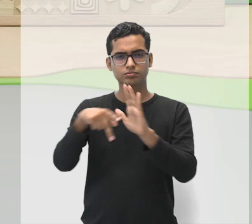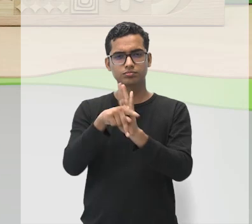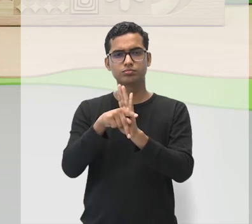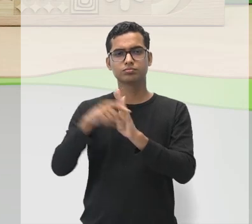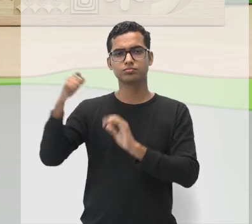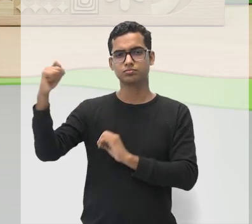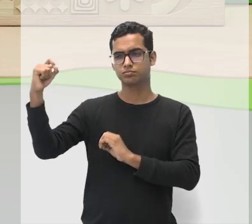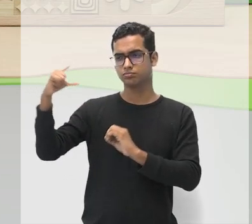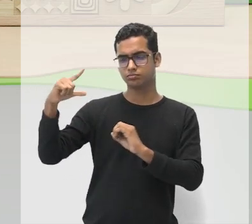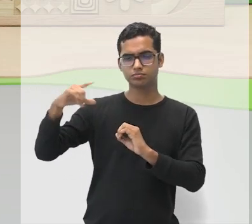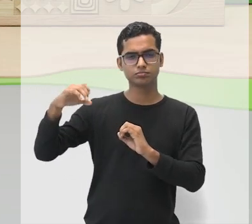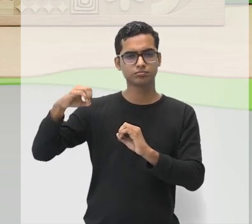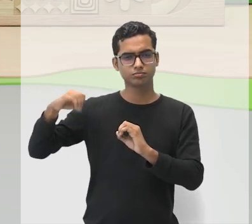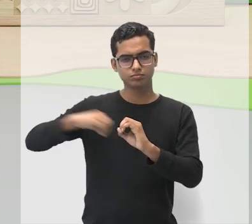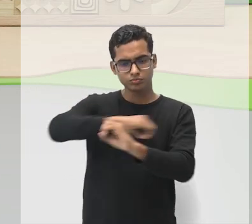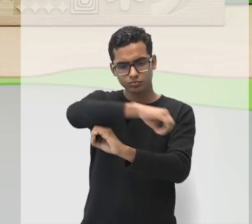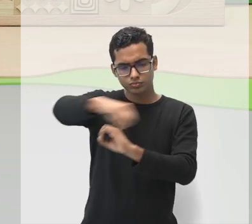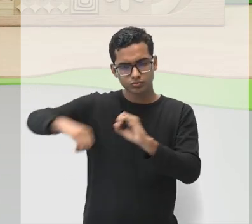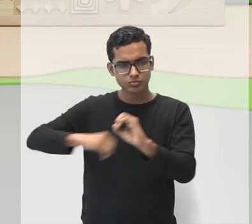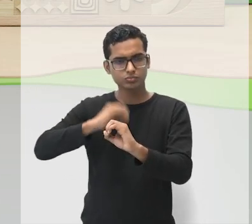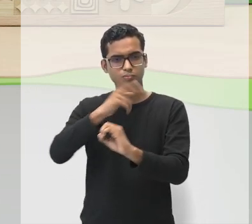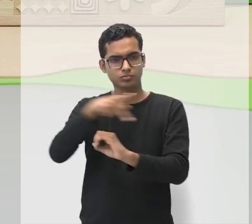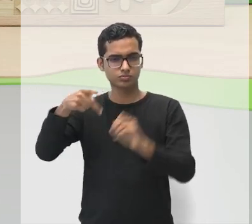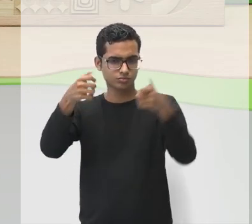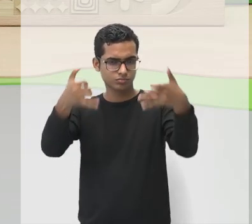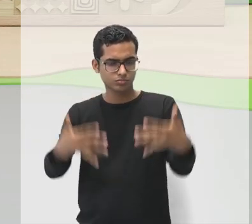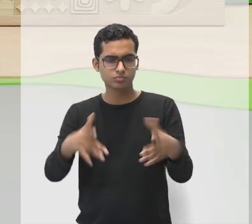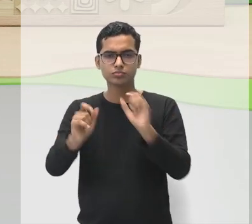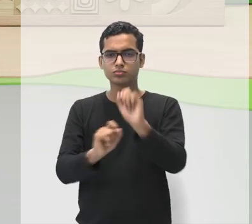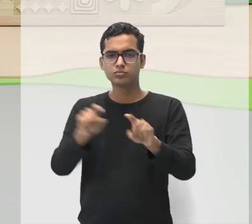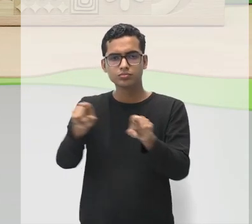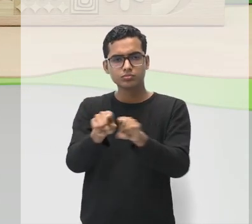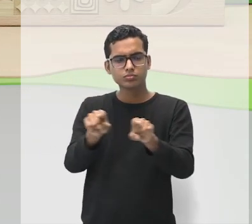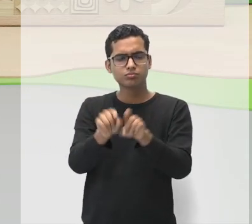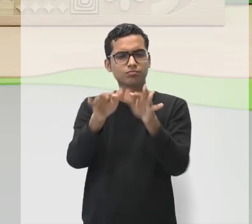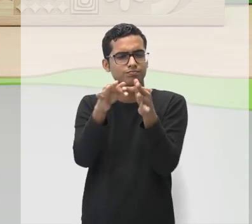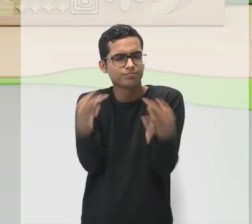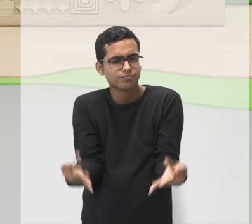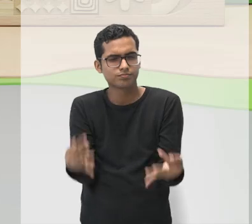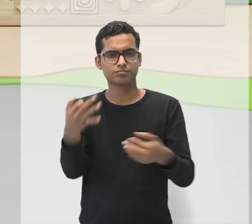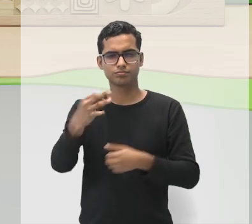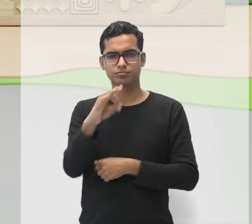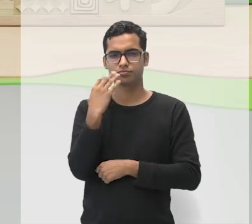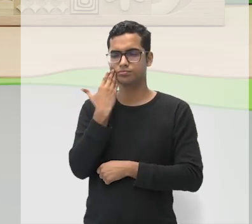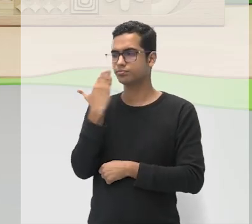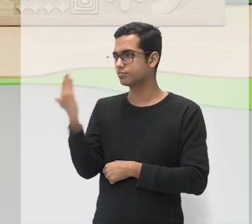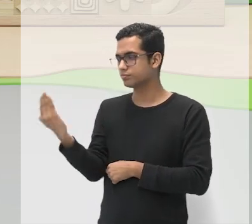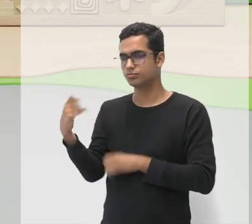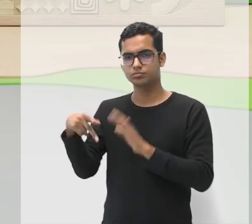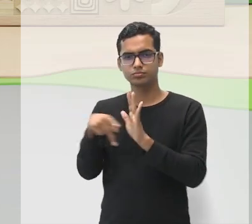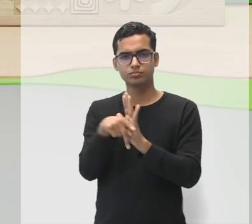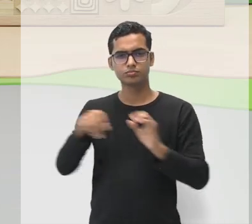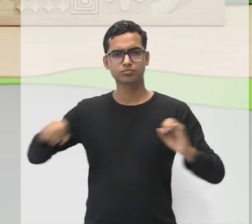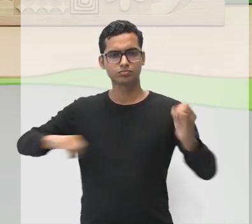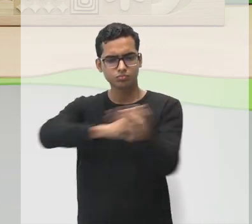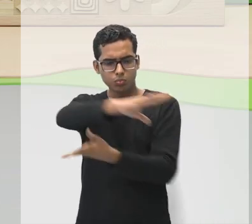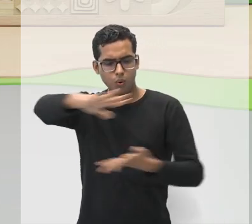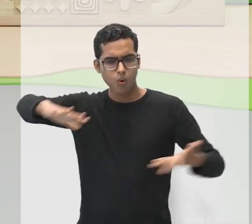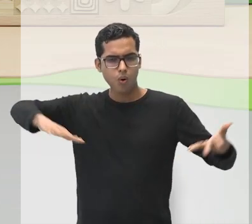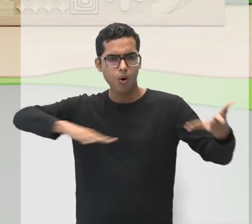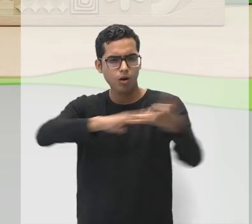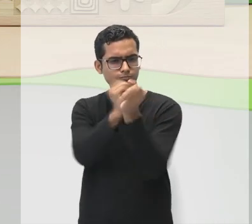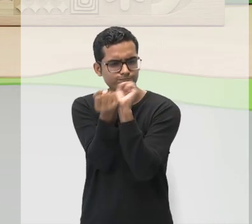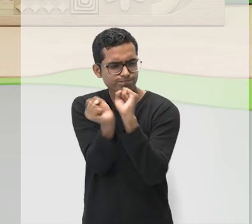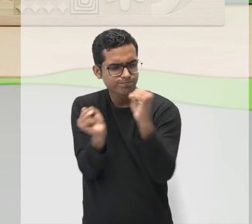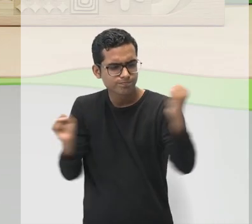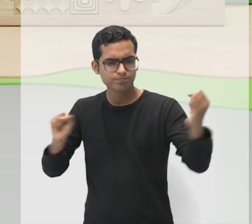solar? A explicação que a professora dá na aula parece bem simples, né? Diante da magnitude